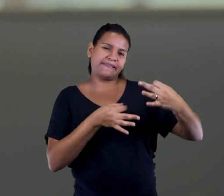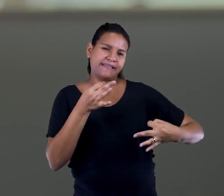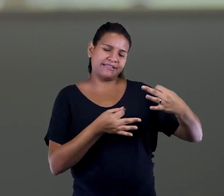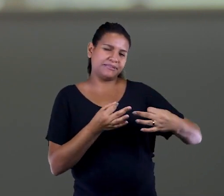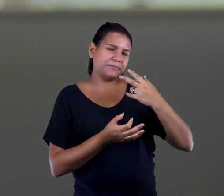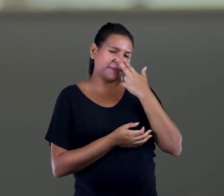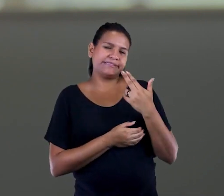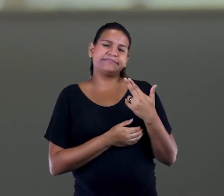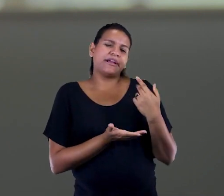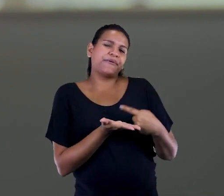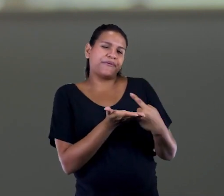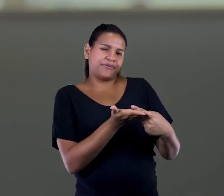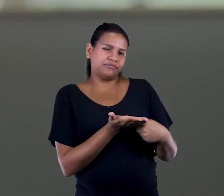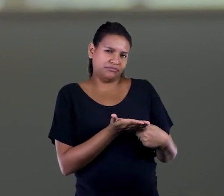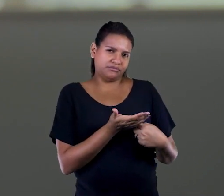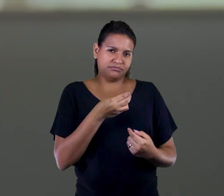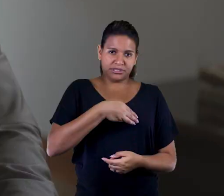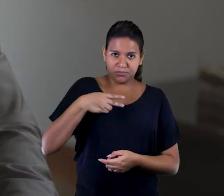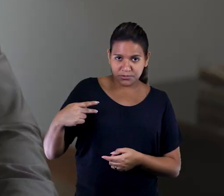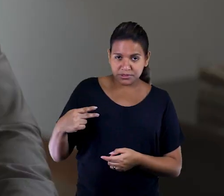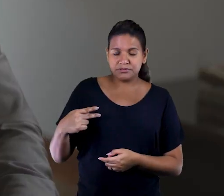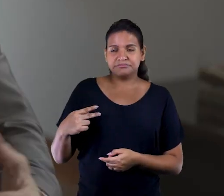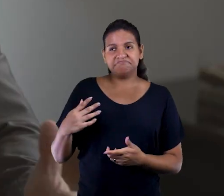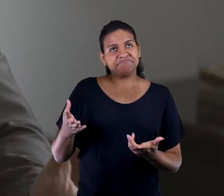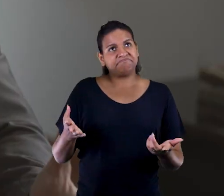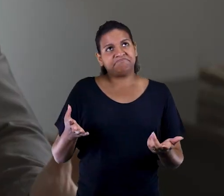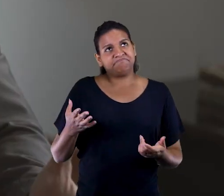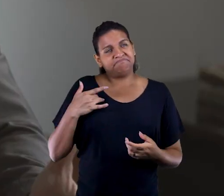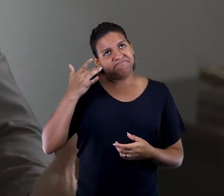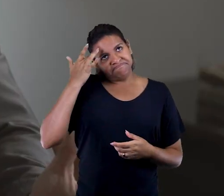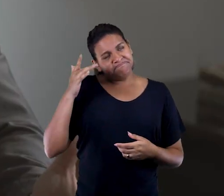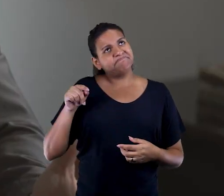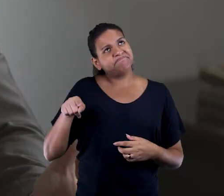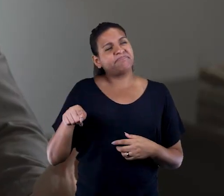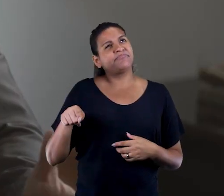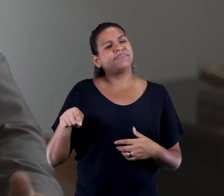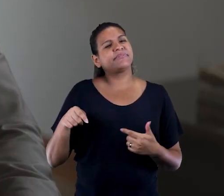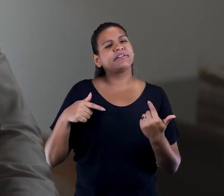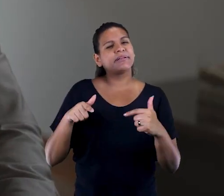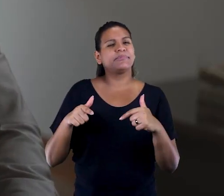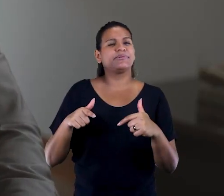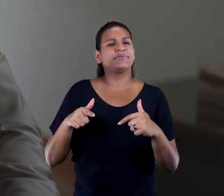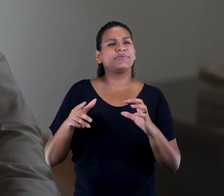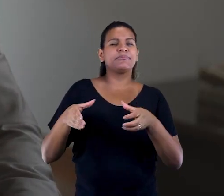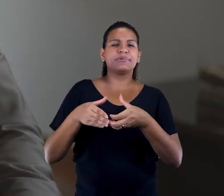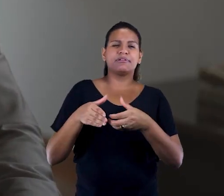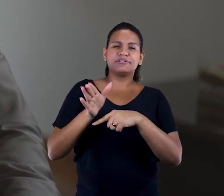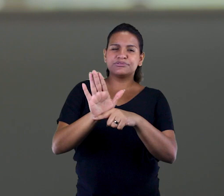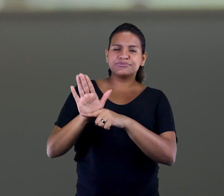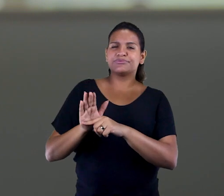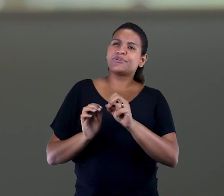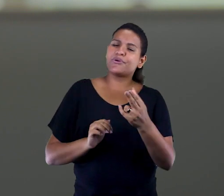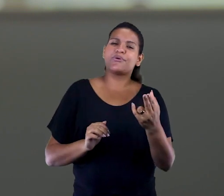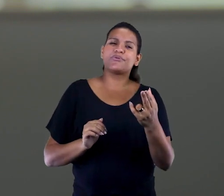fazendo meio que um acordo, né? com o Ministério Público. Infelizmente, eu não sei se foi uma prestação de serviço à comunidade ou o pagamento de uma cesta